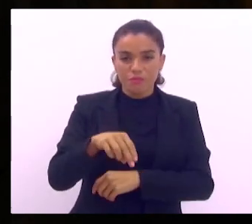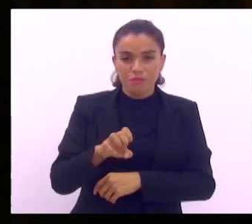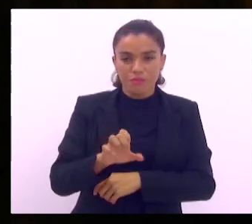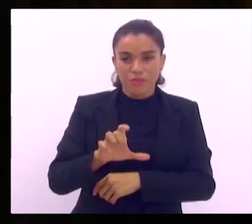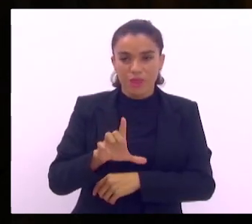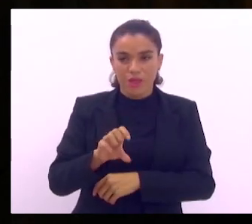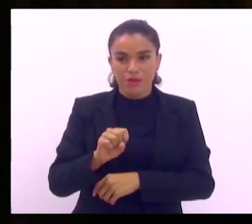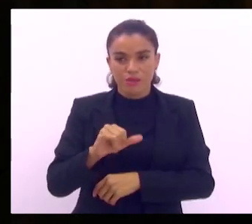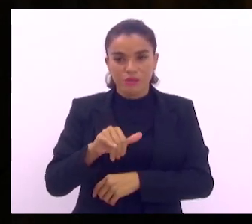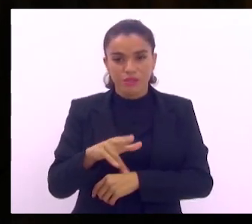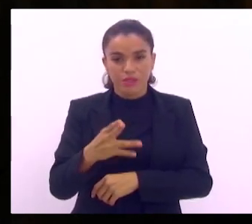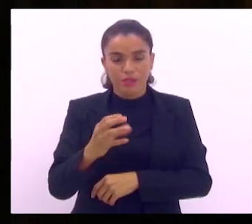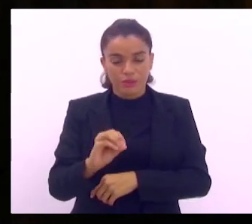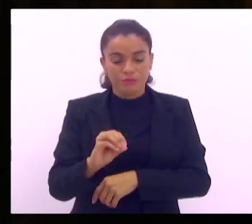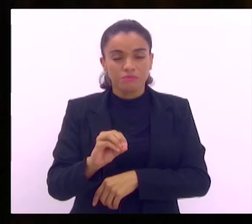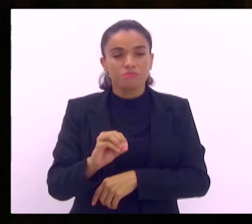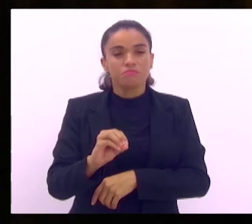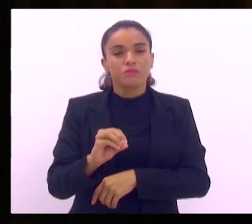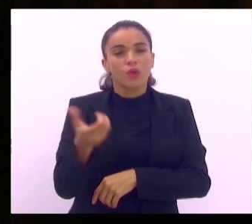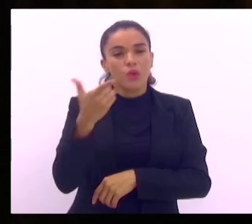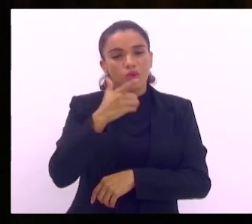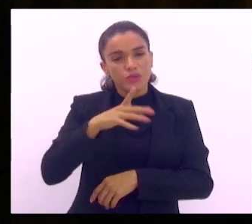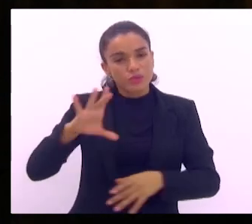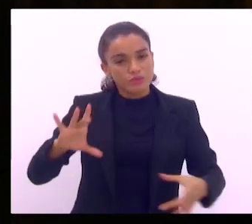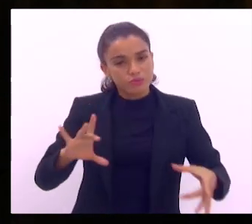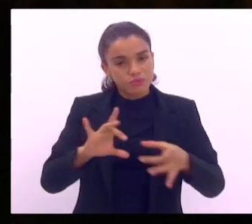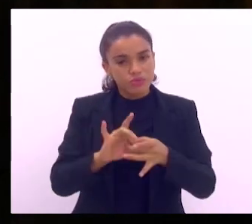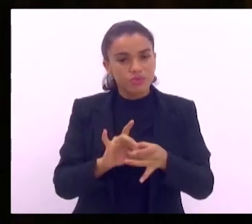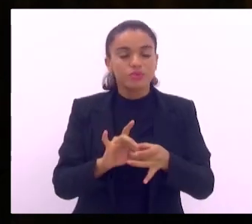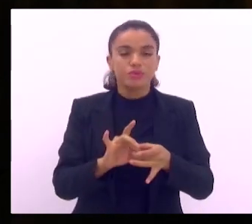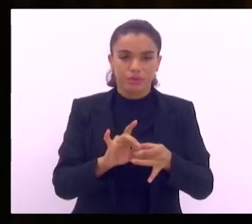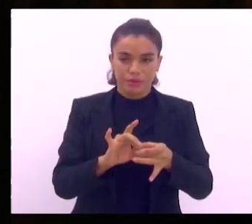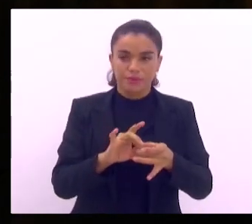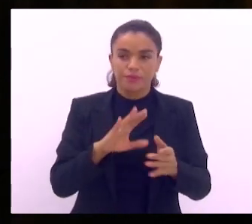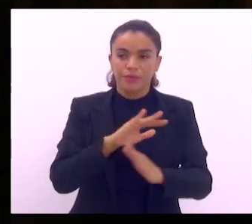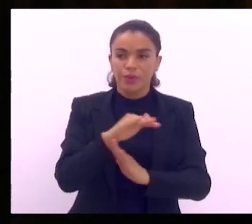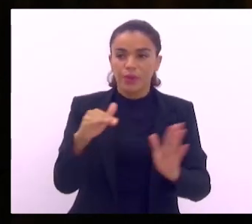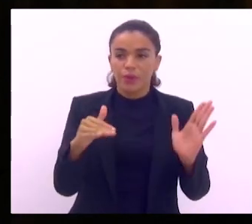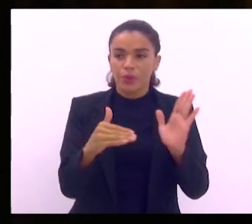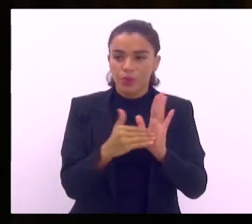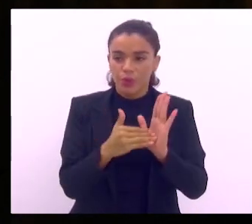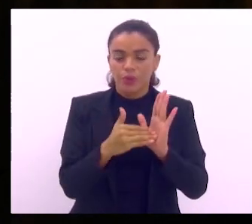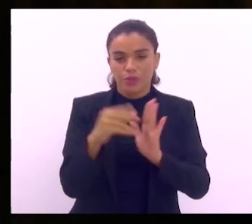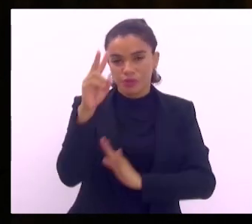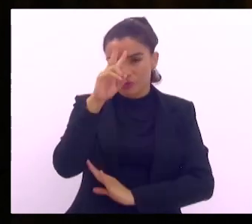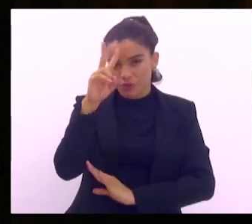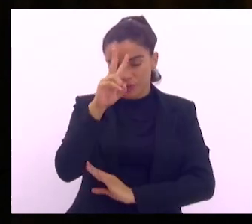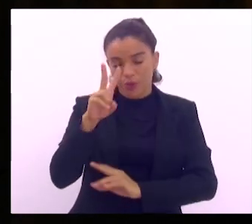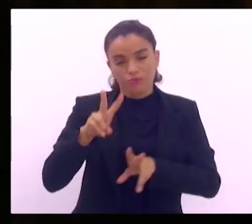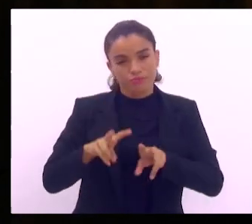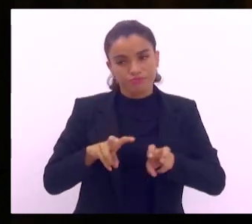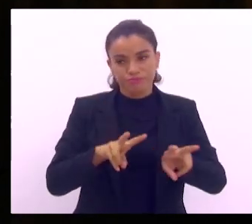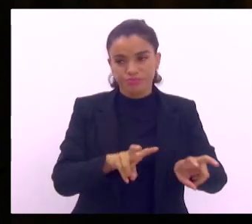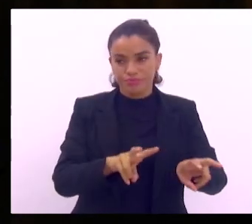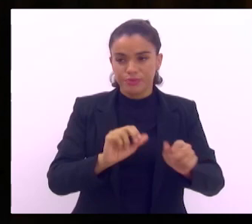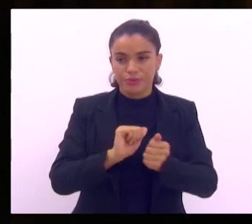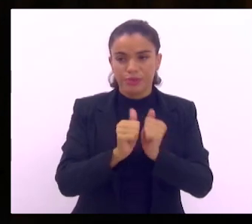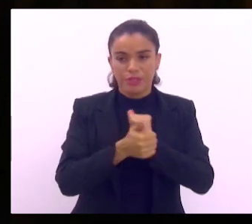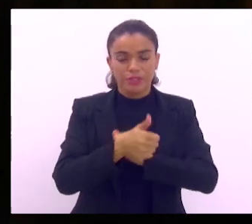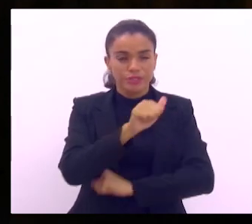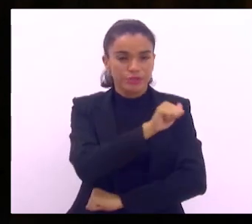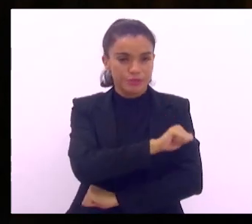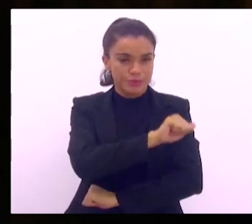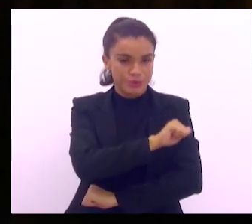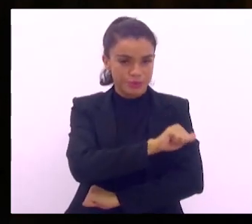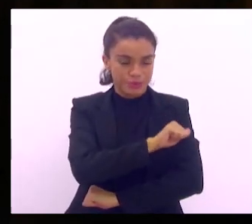mas que ele conseguiu juntar toda a história do atletismo fluminense em